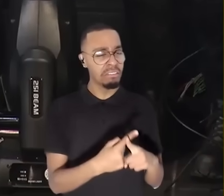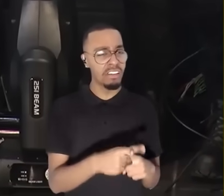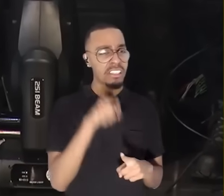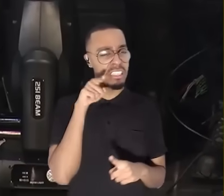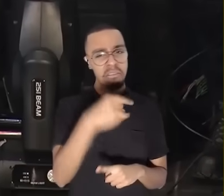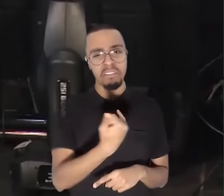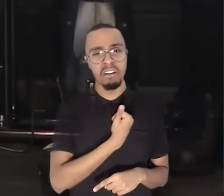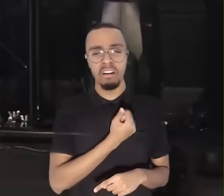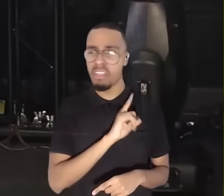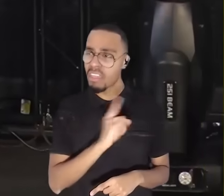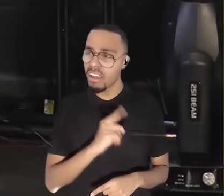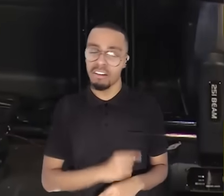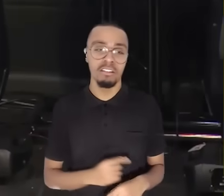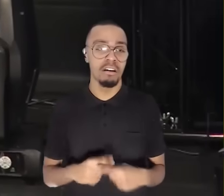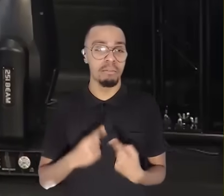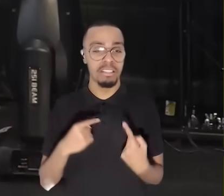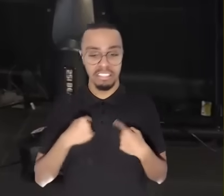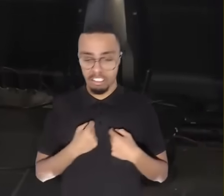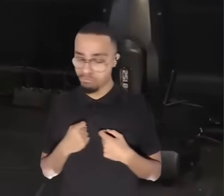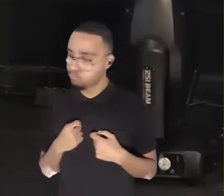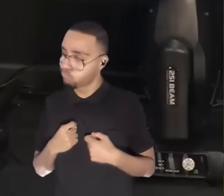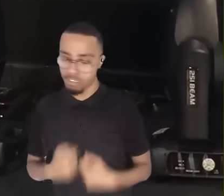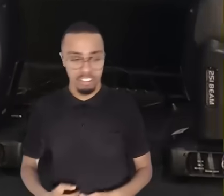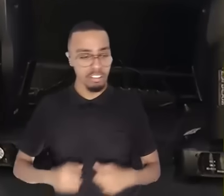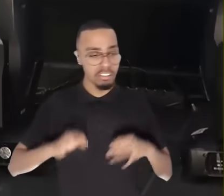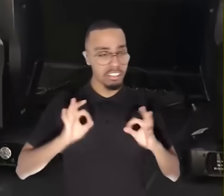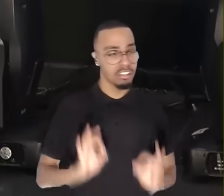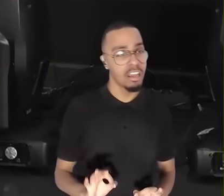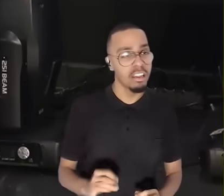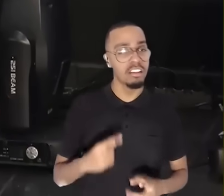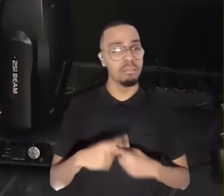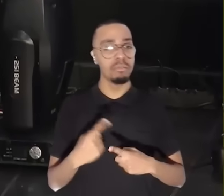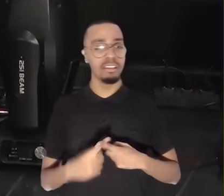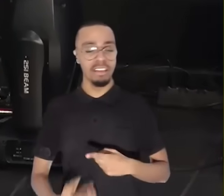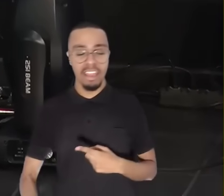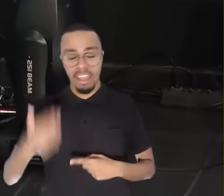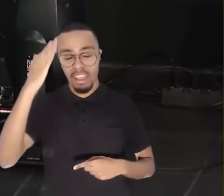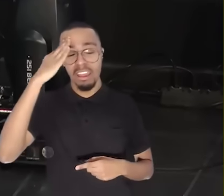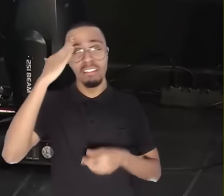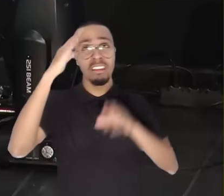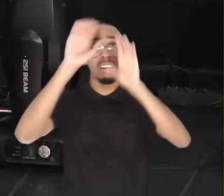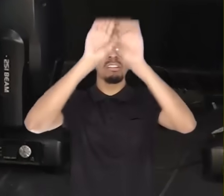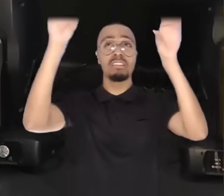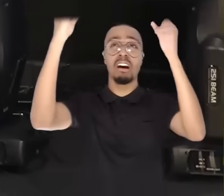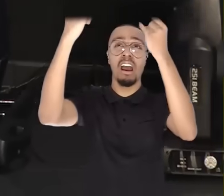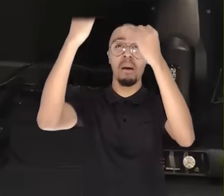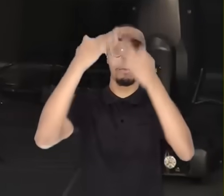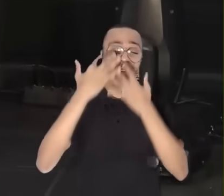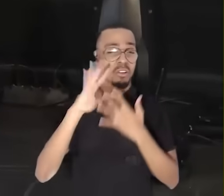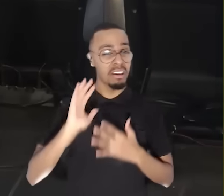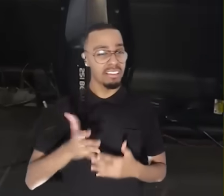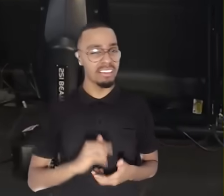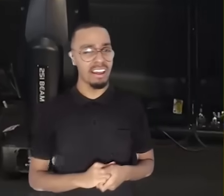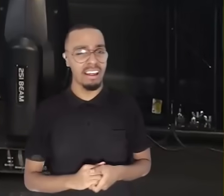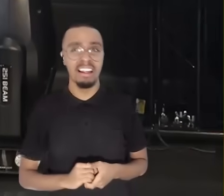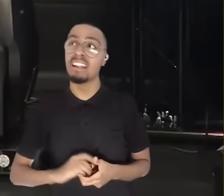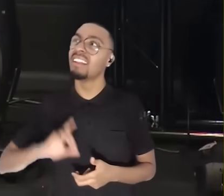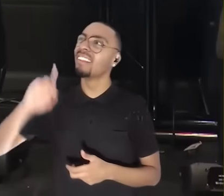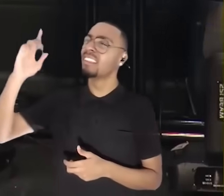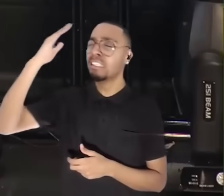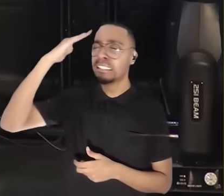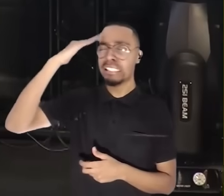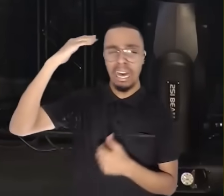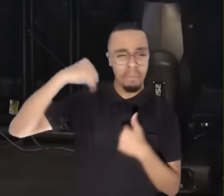vez é não. Mas eu saio de lá marchando, porque eu sei que eu já fui abençoado. Deus conhece o meu limite. Eu não